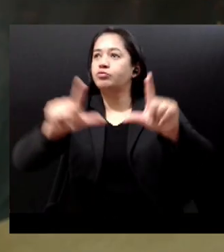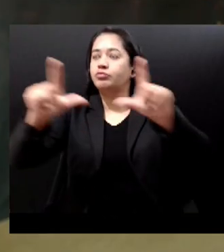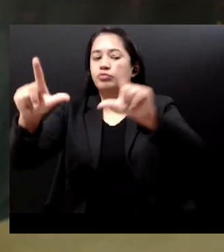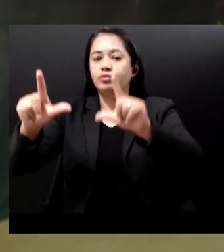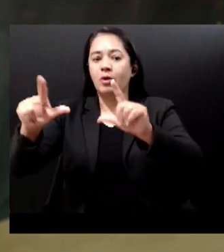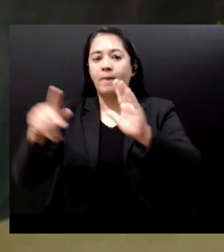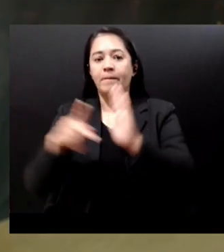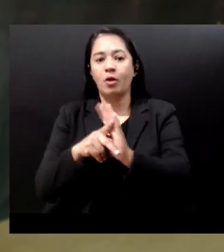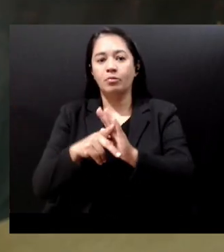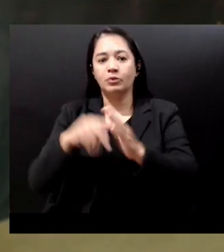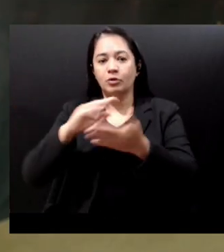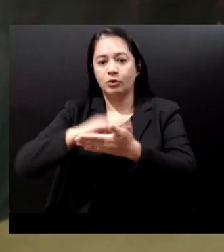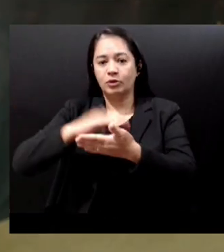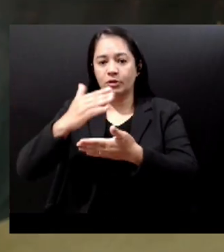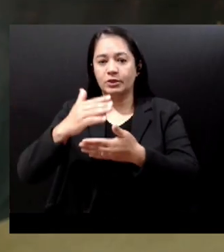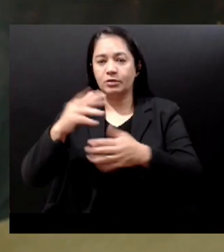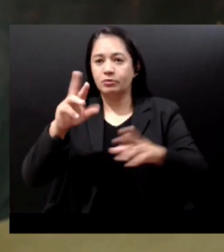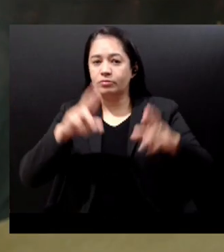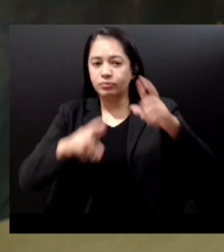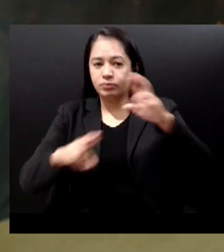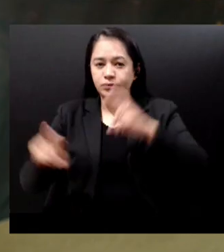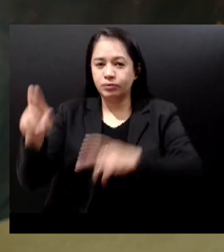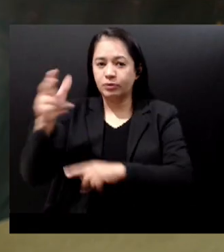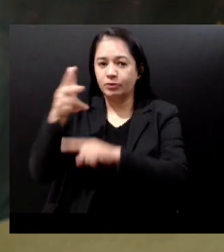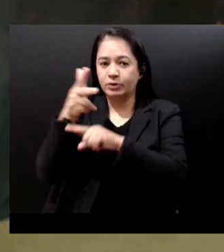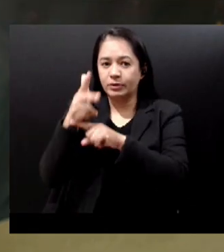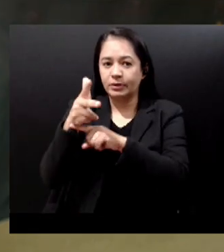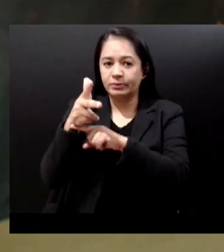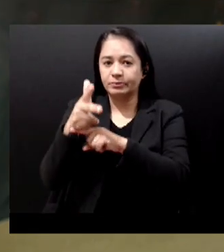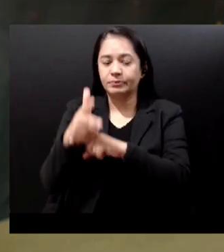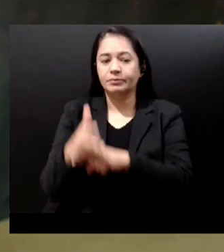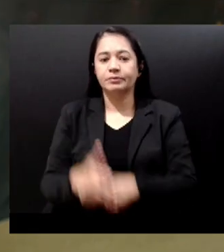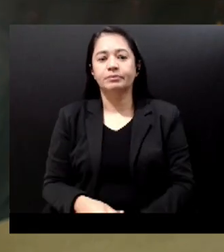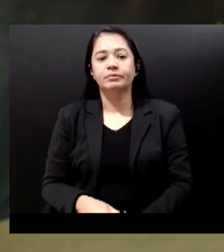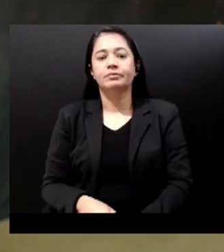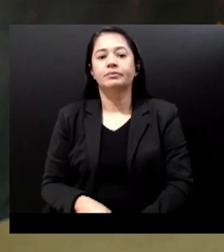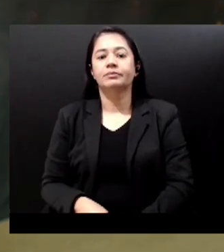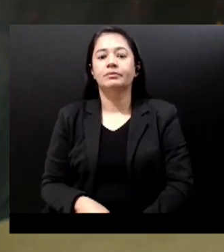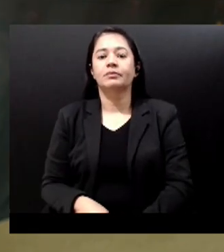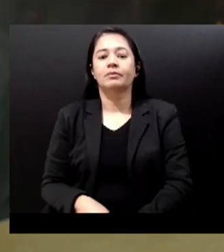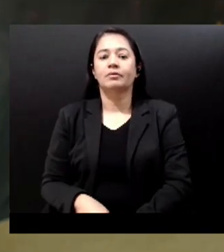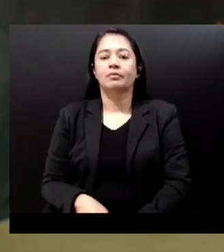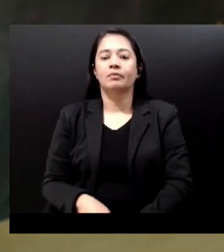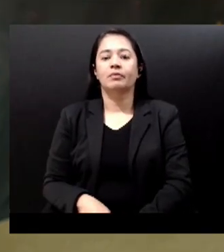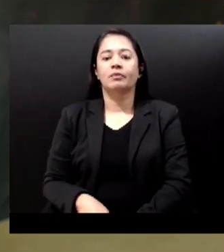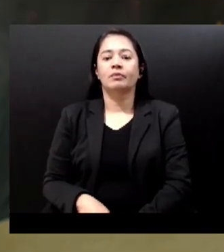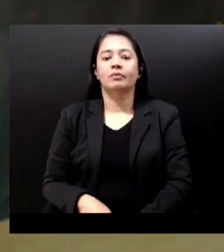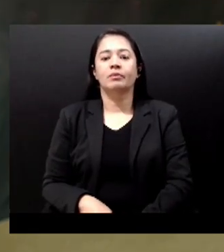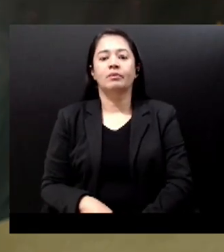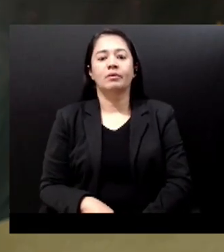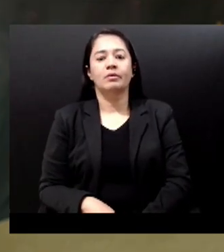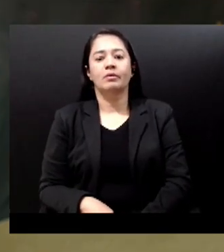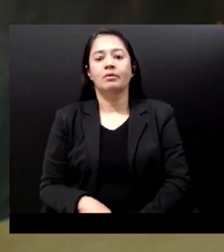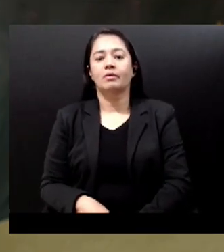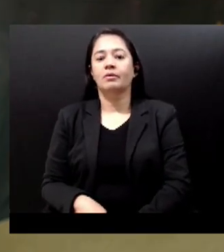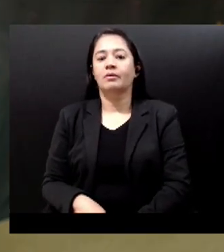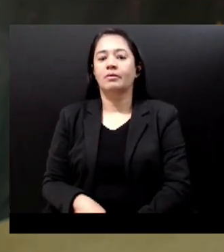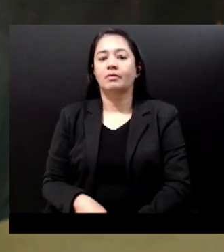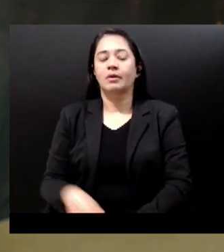de monitoramento por câmeras. Também serão analisados o projeto de lei